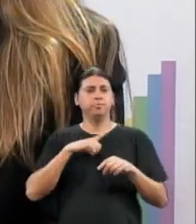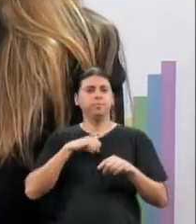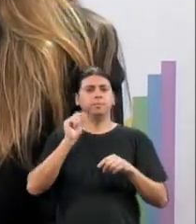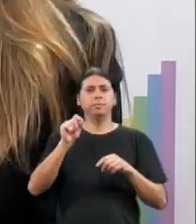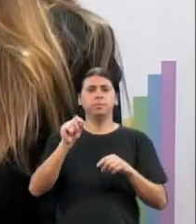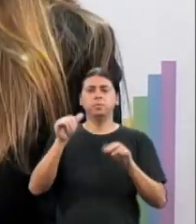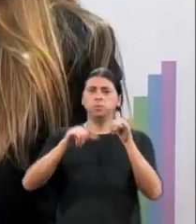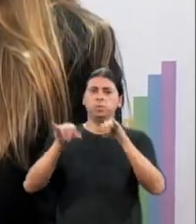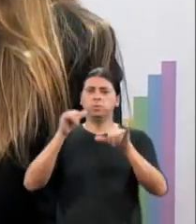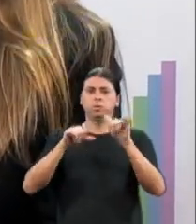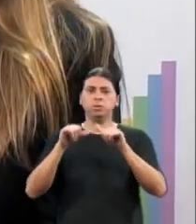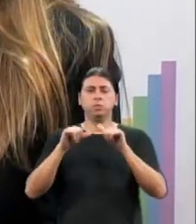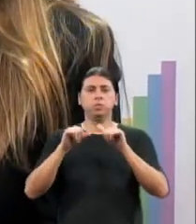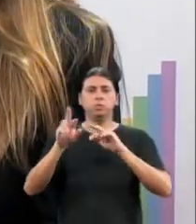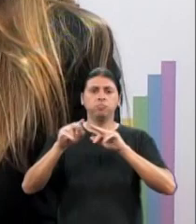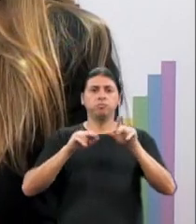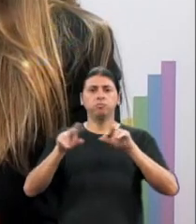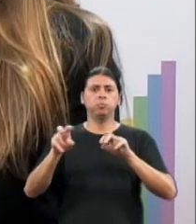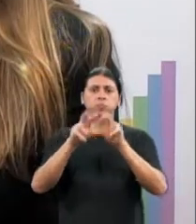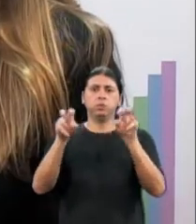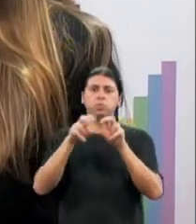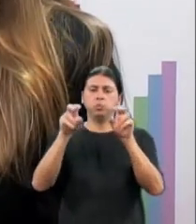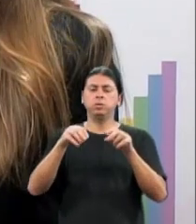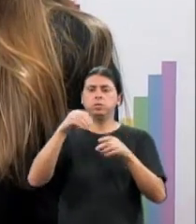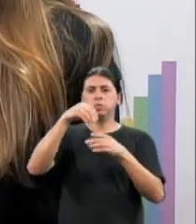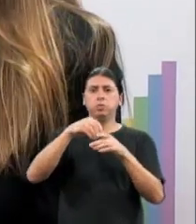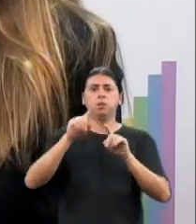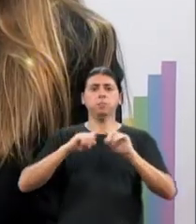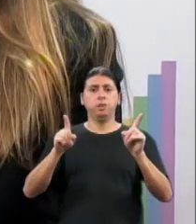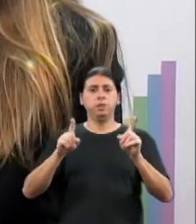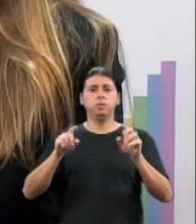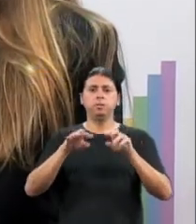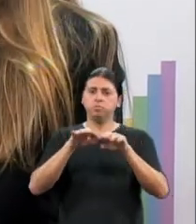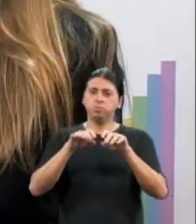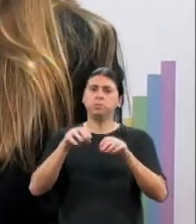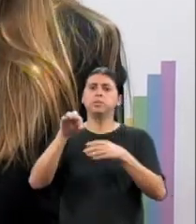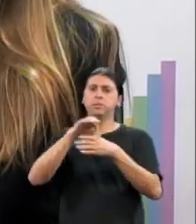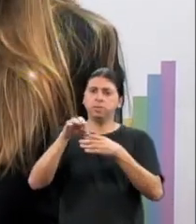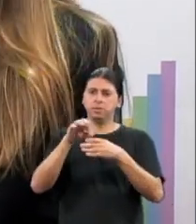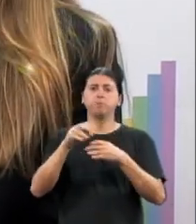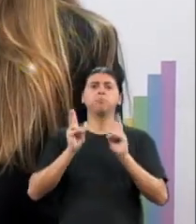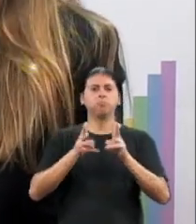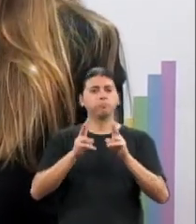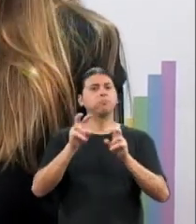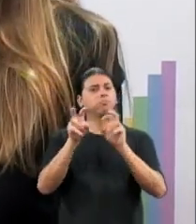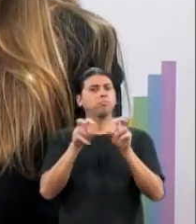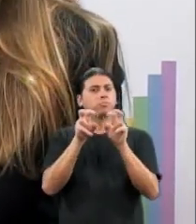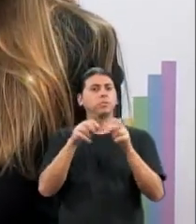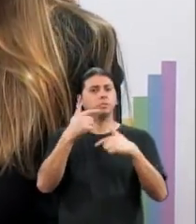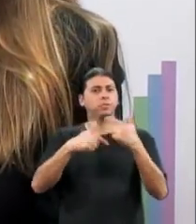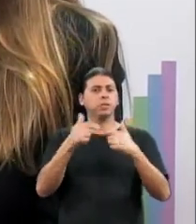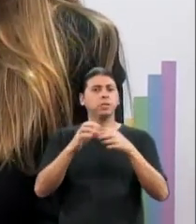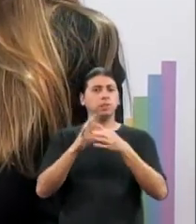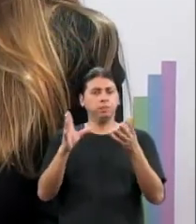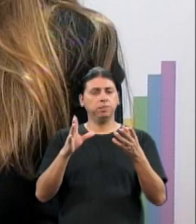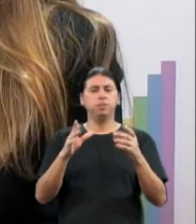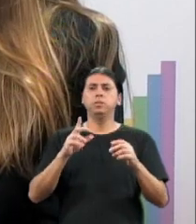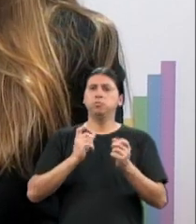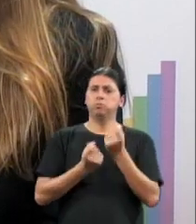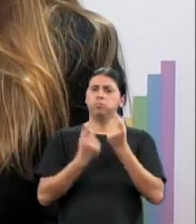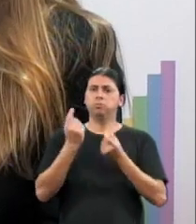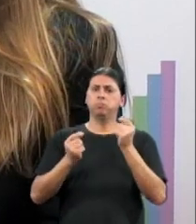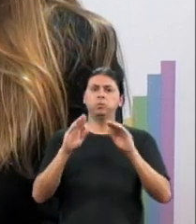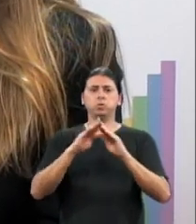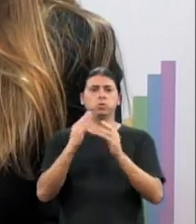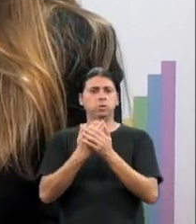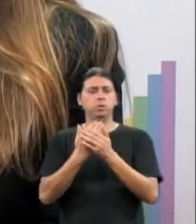laboratório, muitos deles estavam fechados, encaixotados, mas na secretaria funcionava. Então, há muitas vezes, nas escolas aqui do